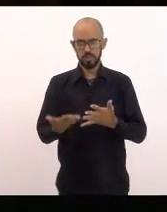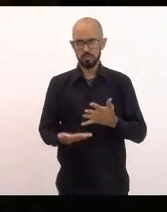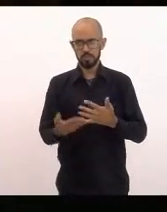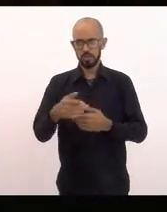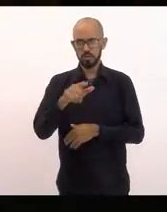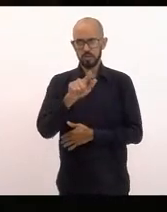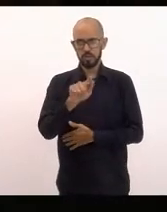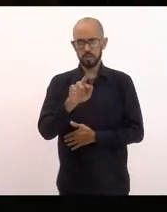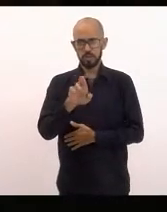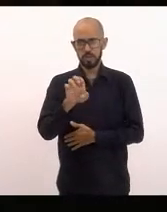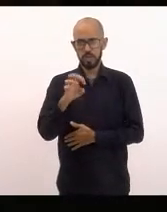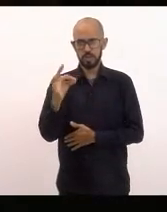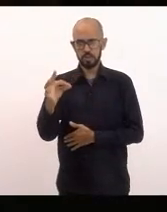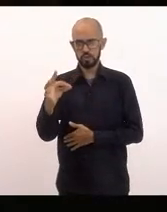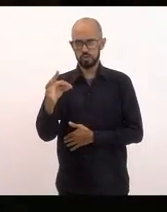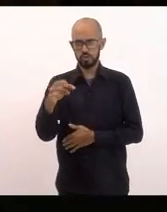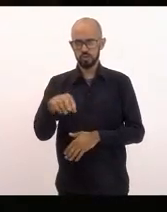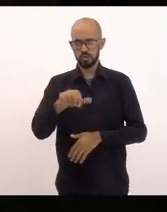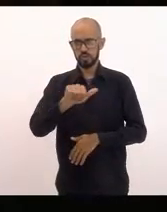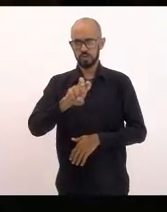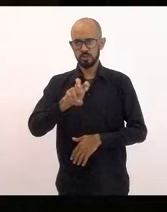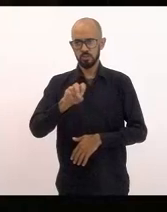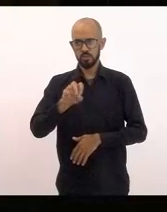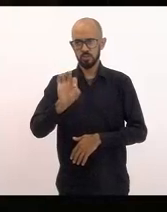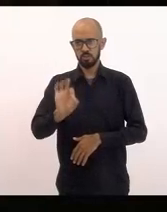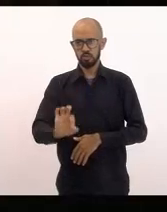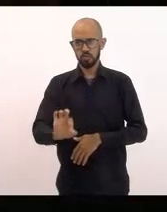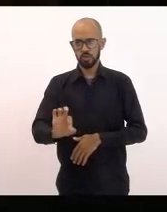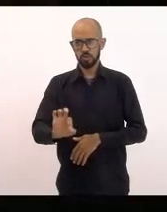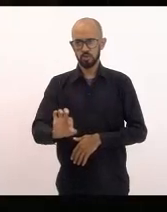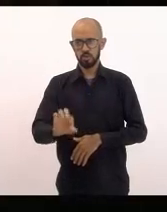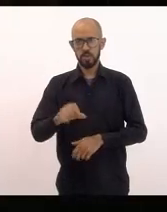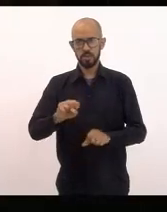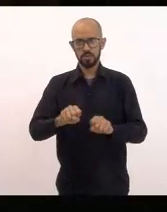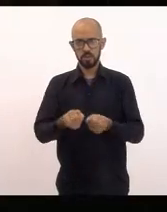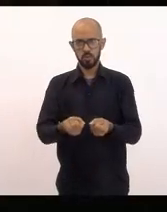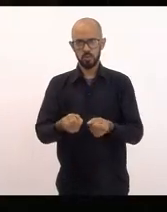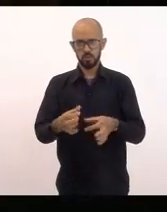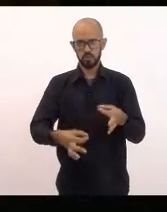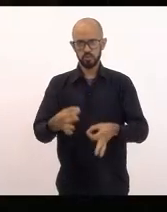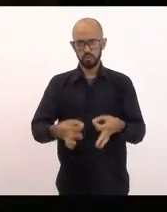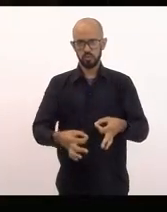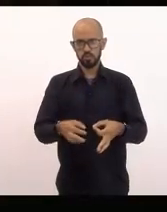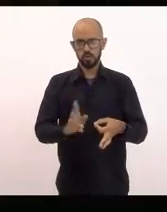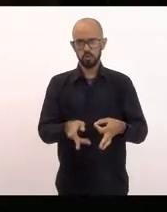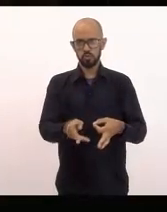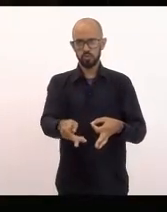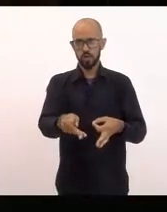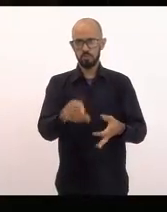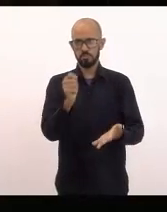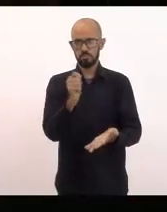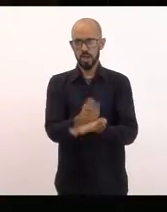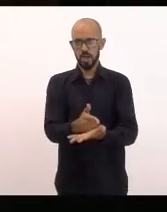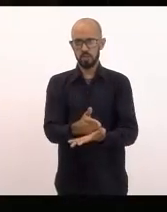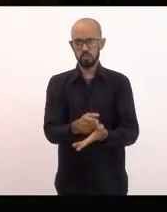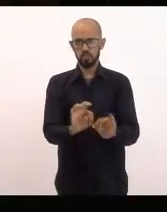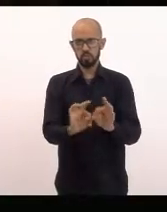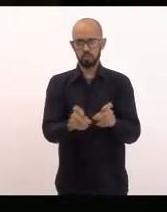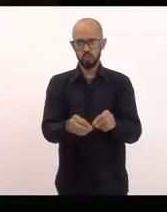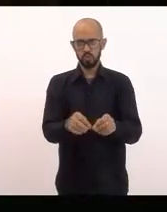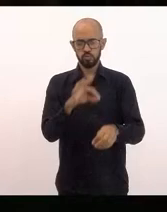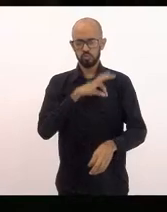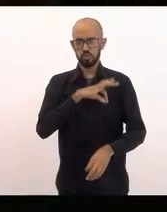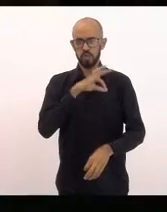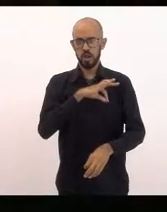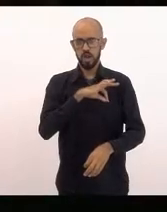em 150%, uma proposta efetiva que nos dá segurança jurídica para continuarmos pagando para continuar o Estado poder